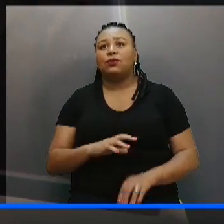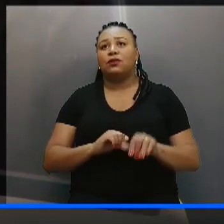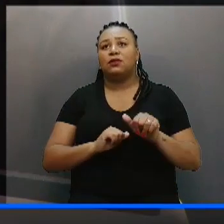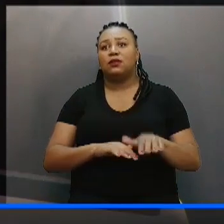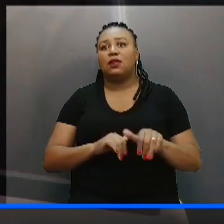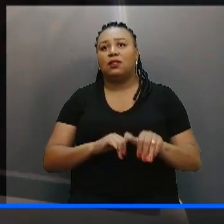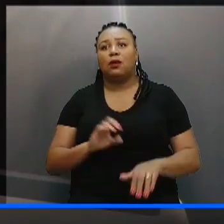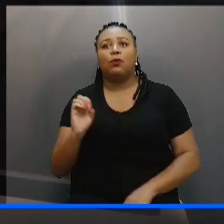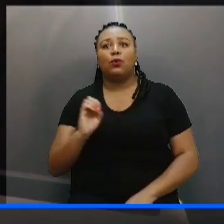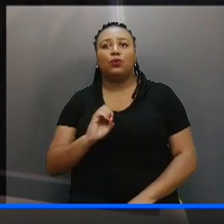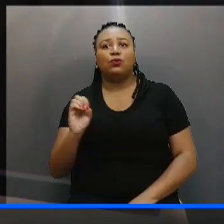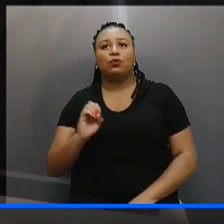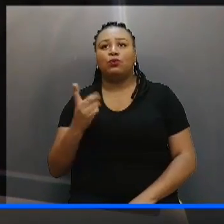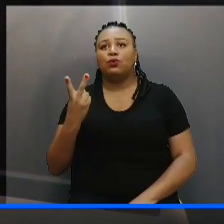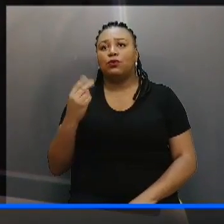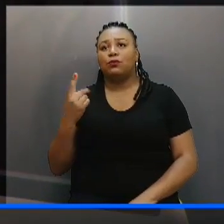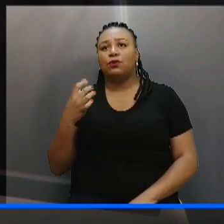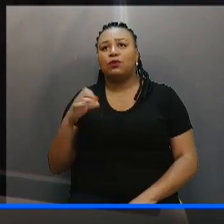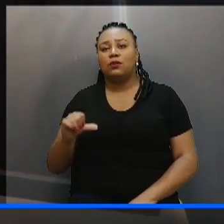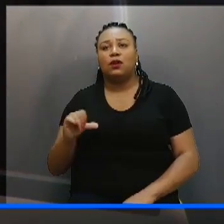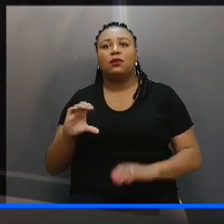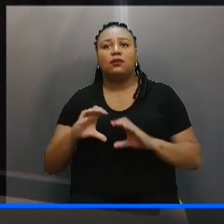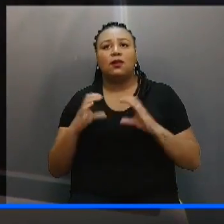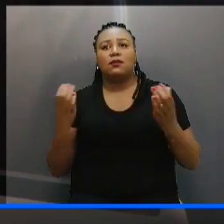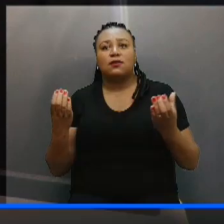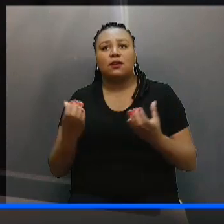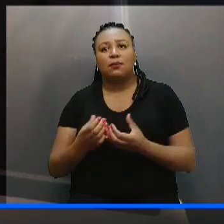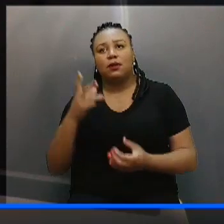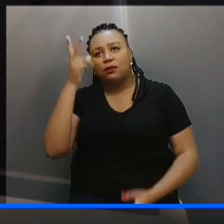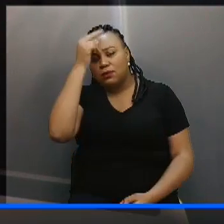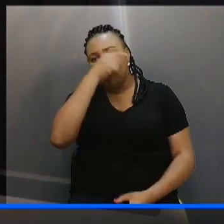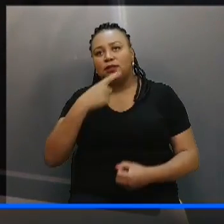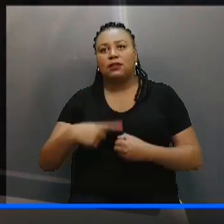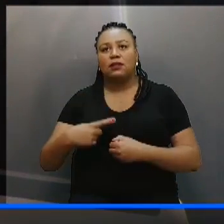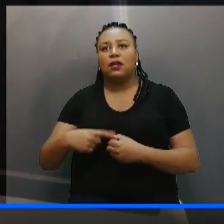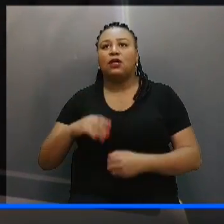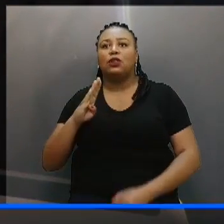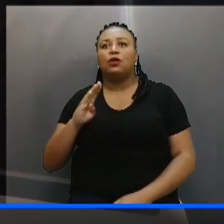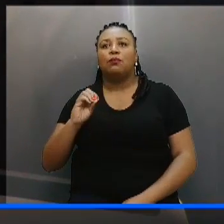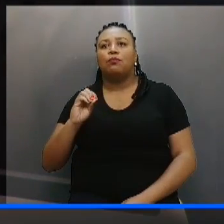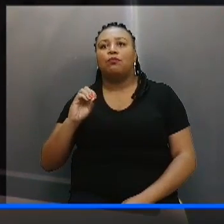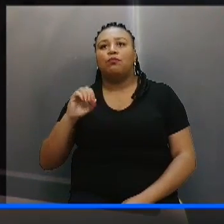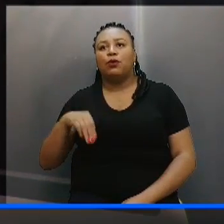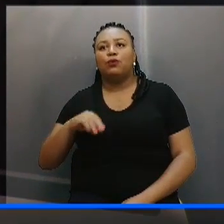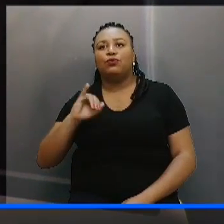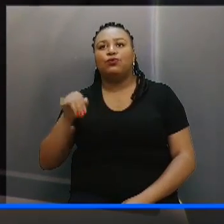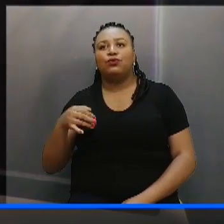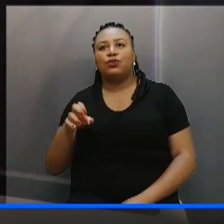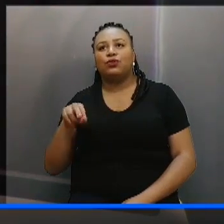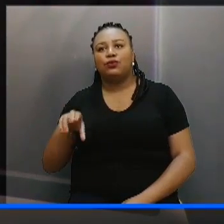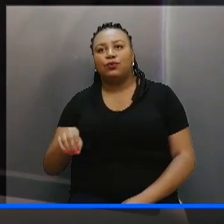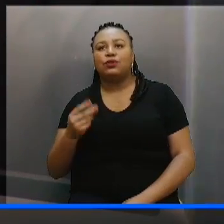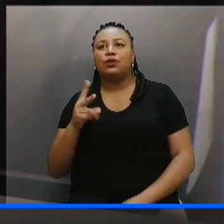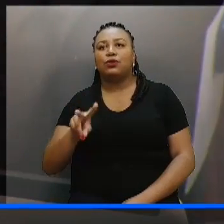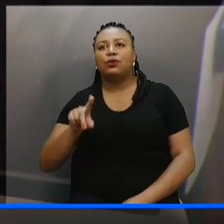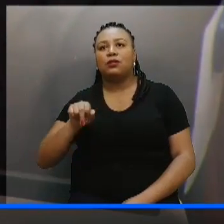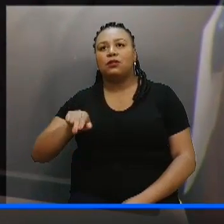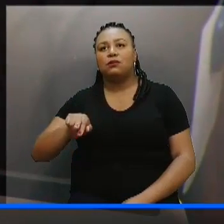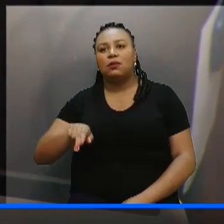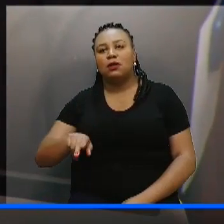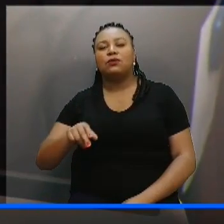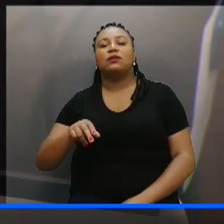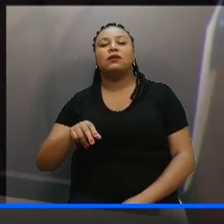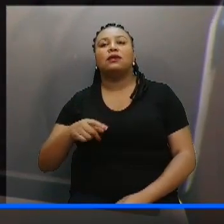outubro de 2019 das câmaras municipais de bom jesus dois irmãos marcelino ramos cerro largo